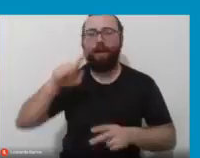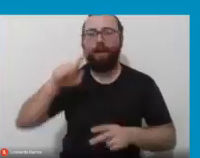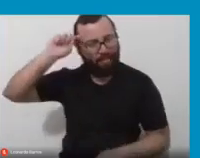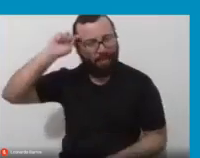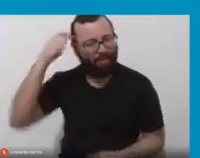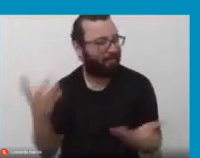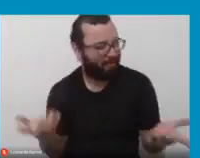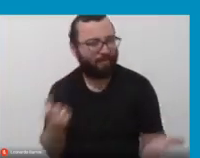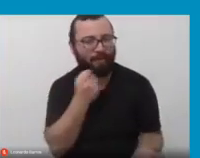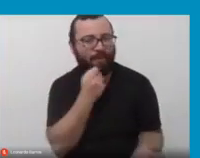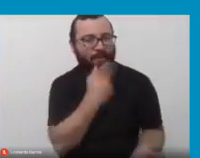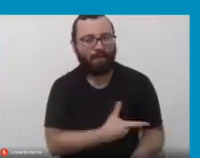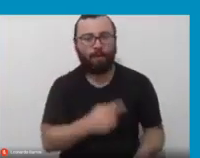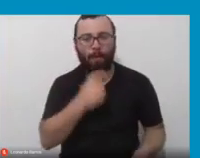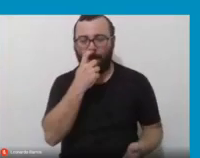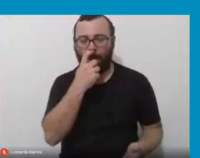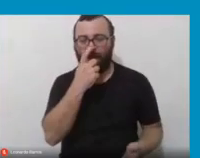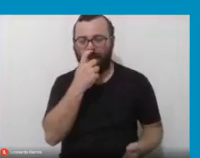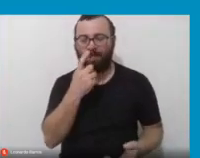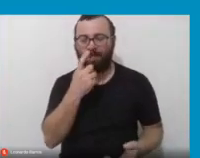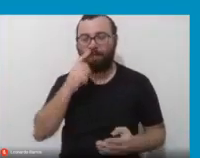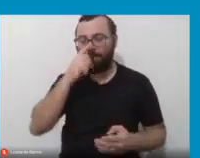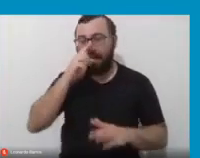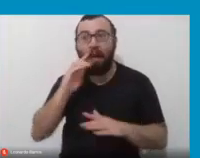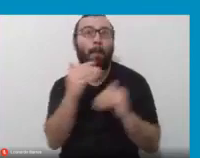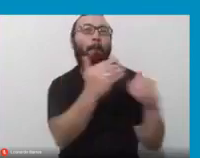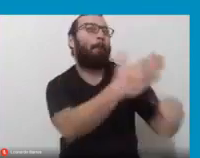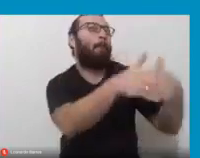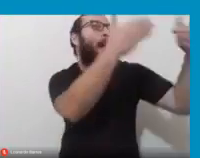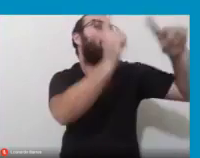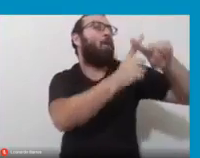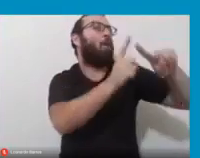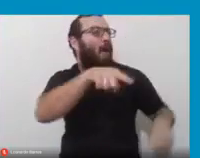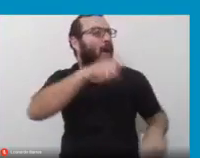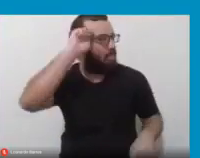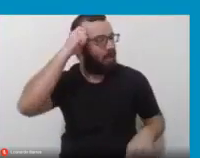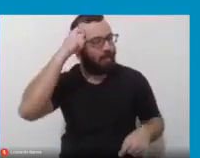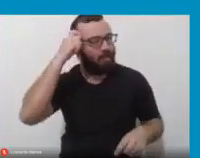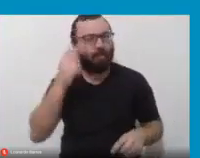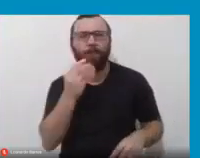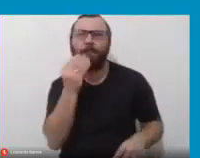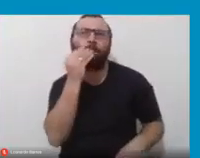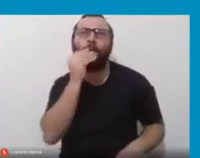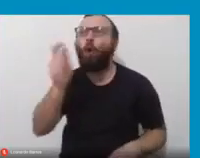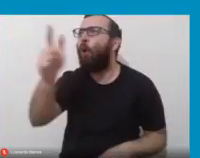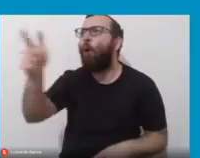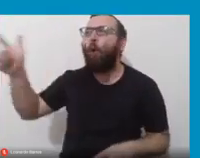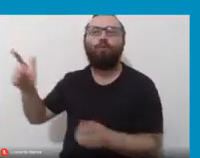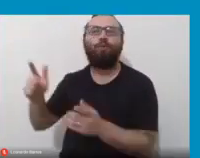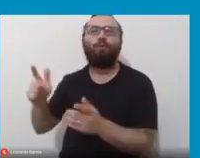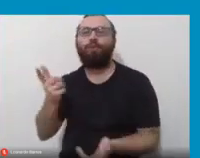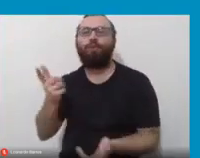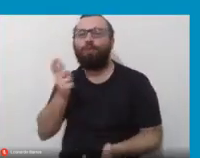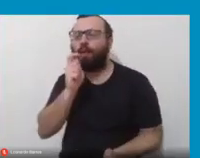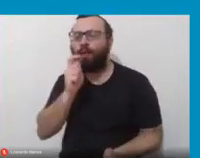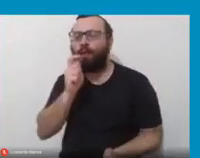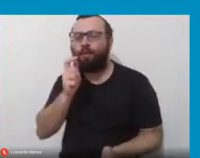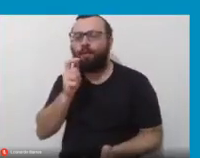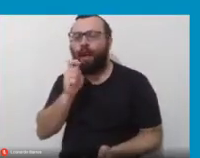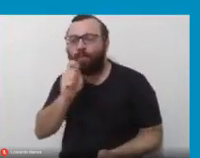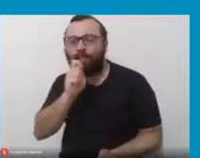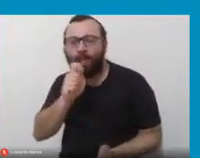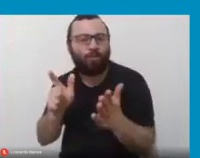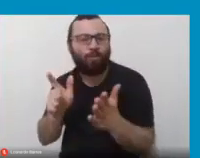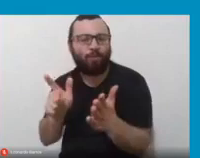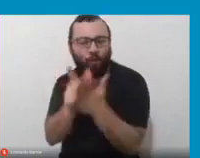Nesse momento, se acende porque se é negro. Ele não comentou em nenhum momento por que outros tantos apresentadores, inclusive do